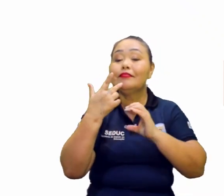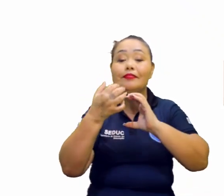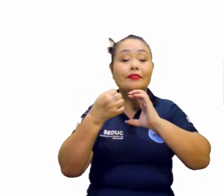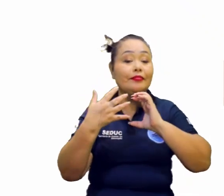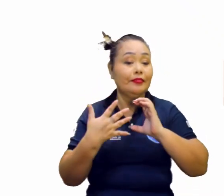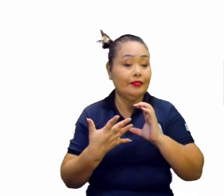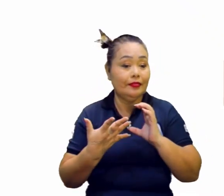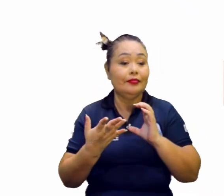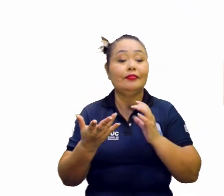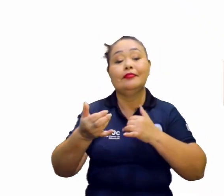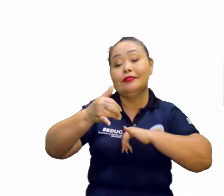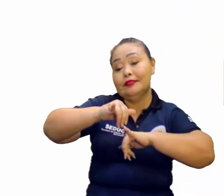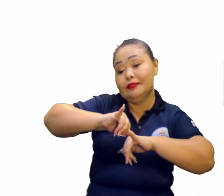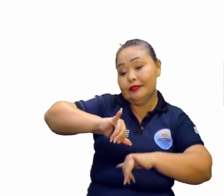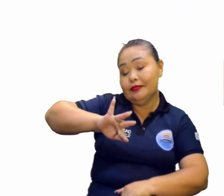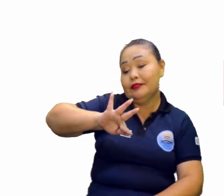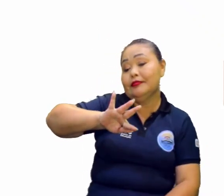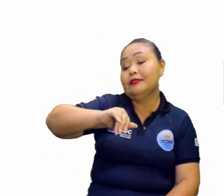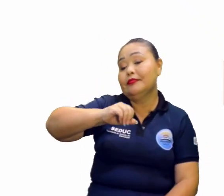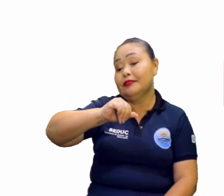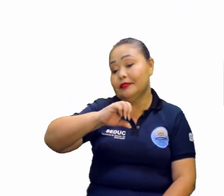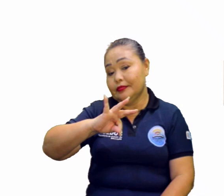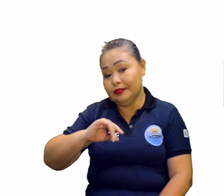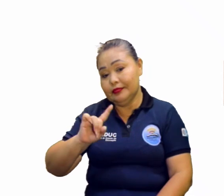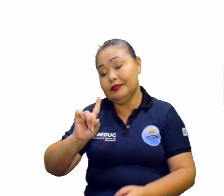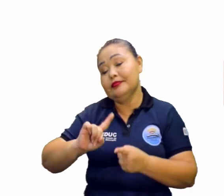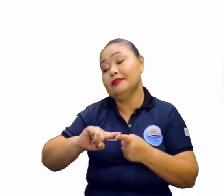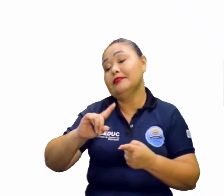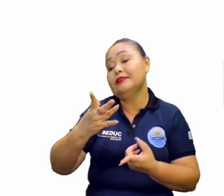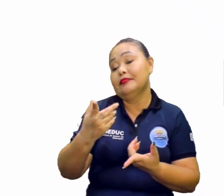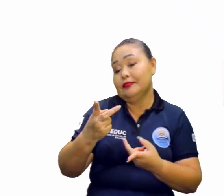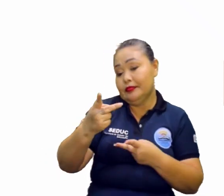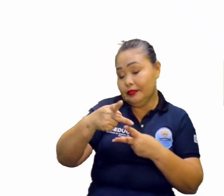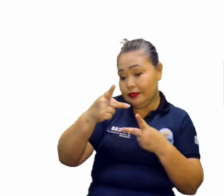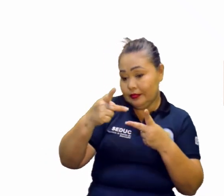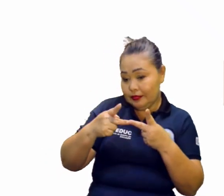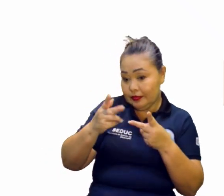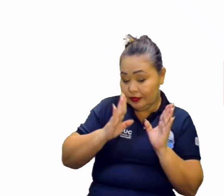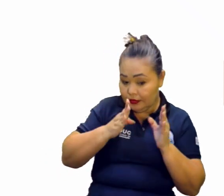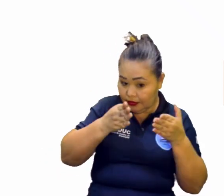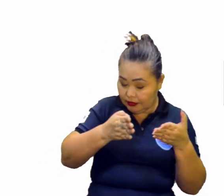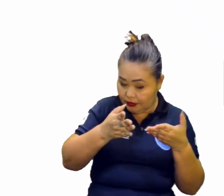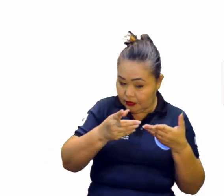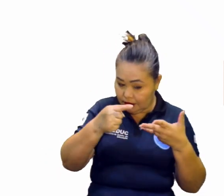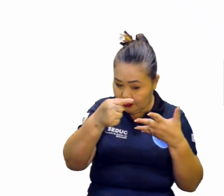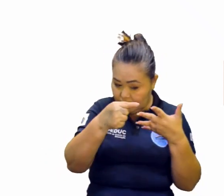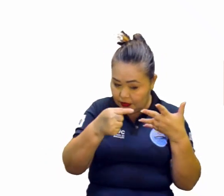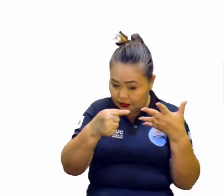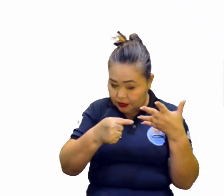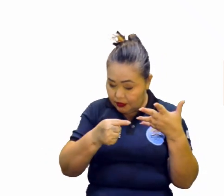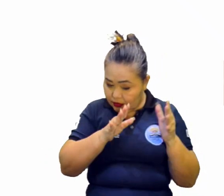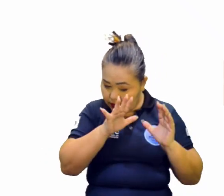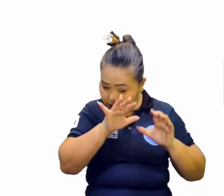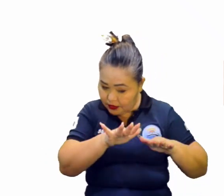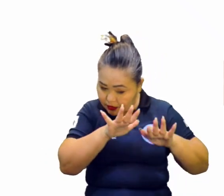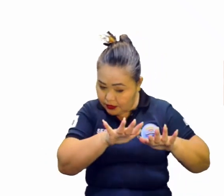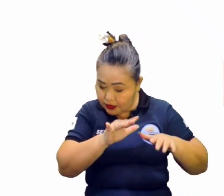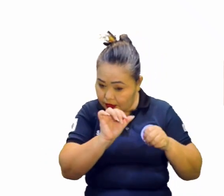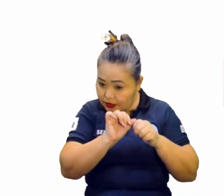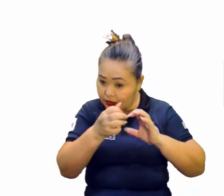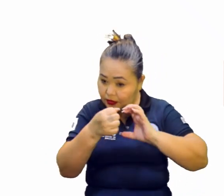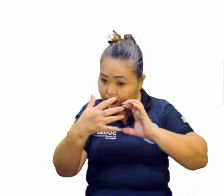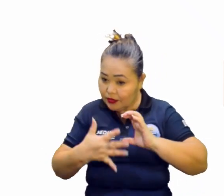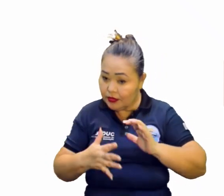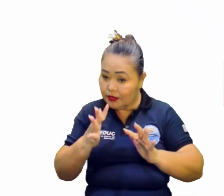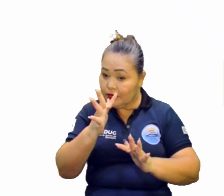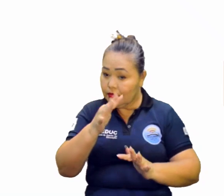químicas, físicas, está falando nessas concentrações desses elementos e também na característica física em